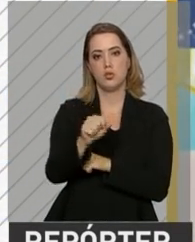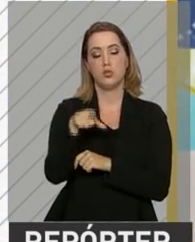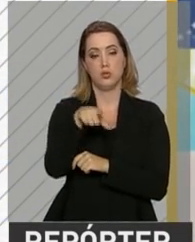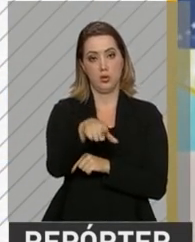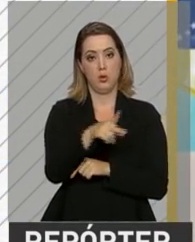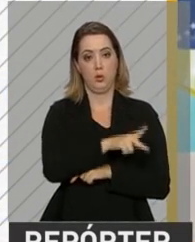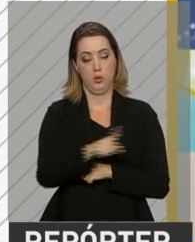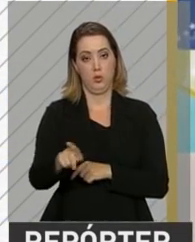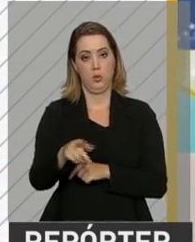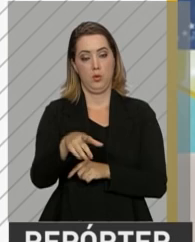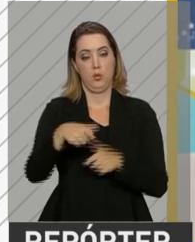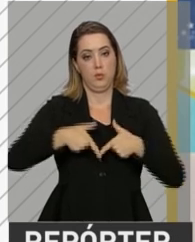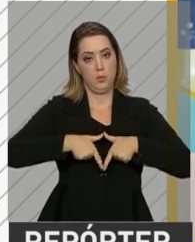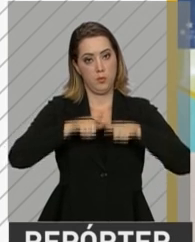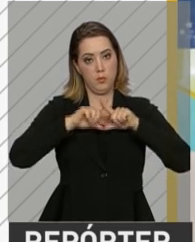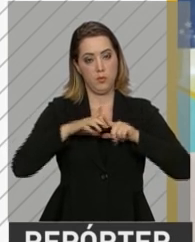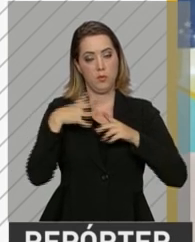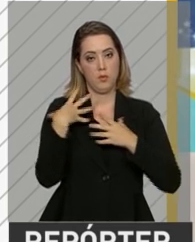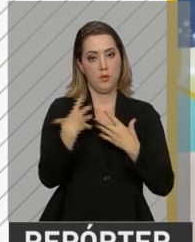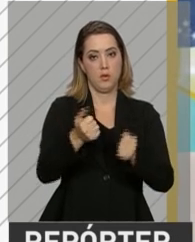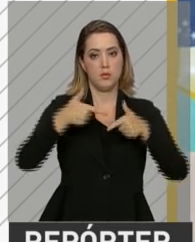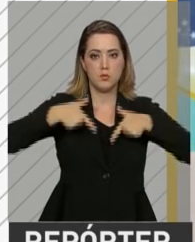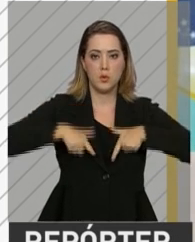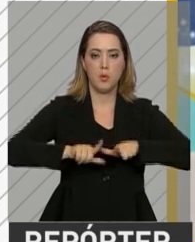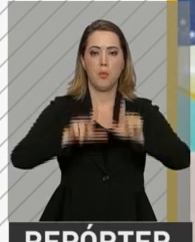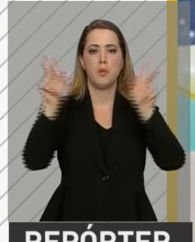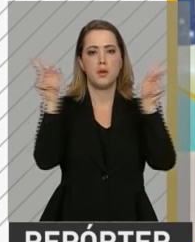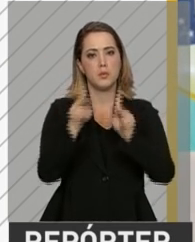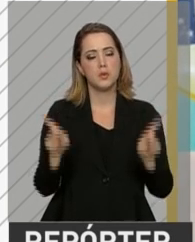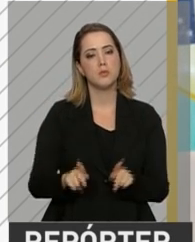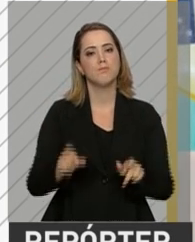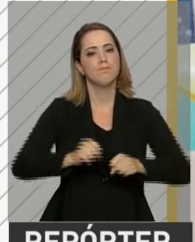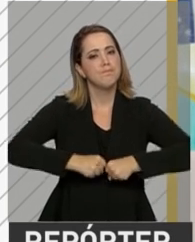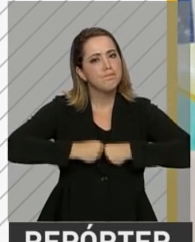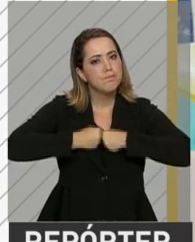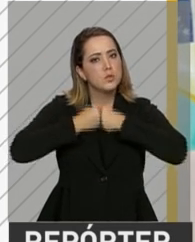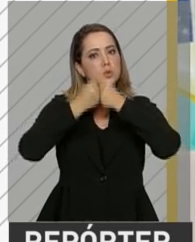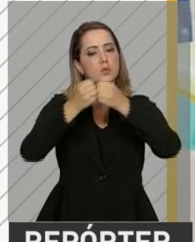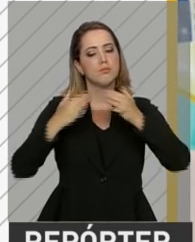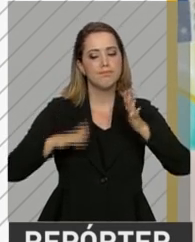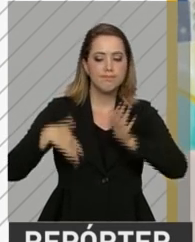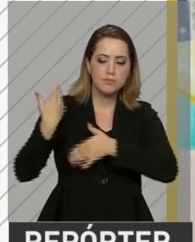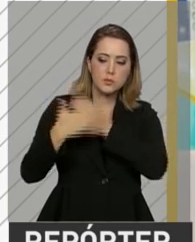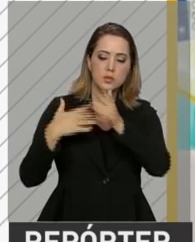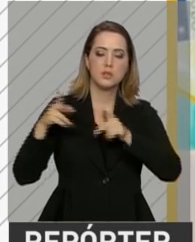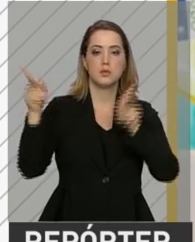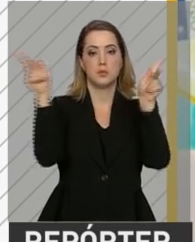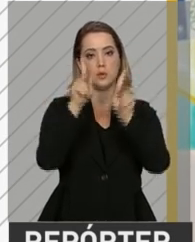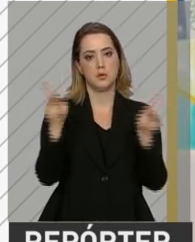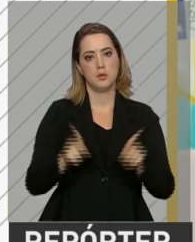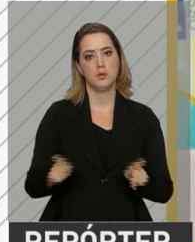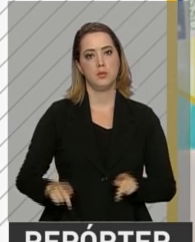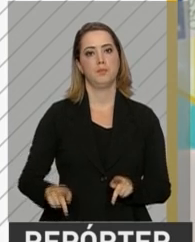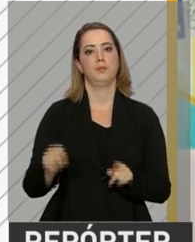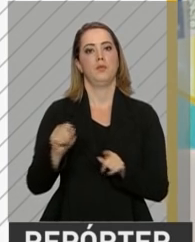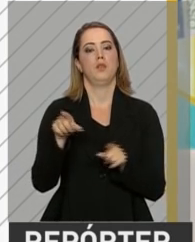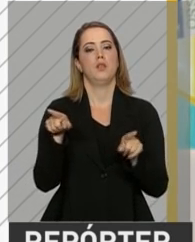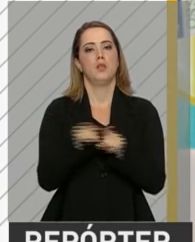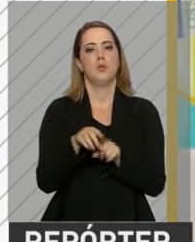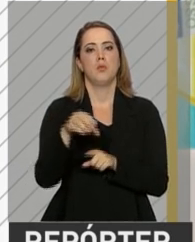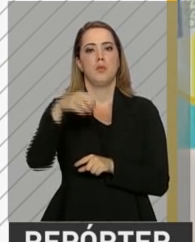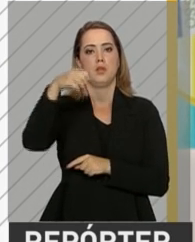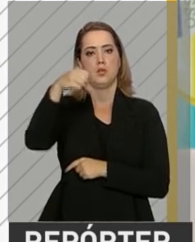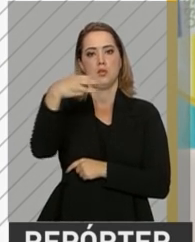prêmio Nobel da Paz em 1994, por seus esforços em promover a paz no Oriente Médio. Ele morreu aos